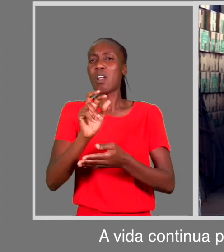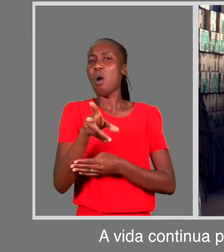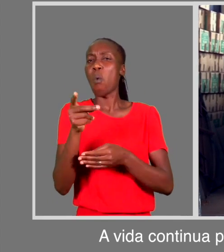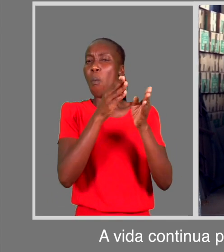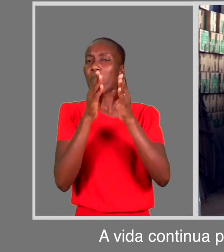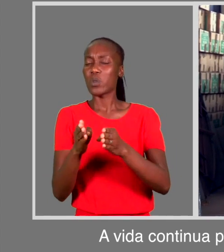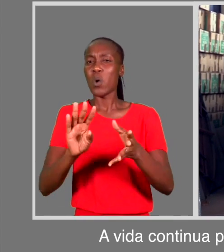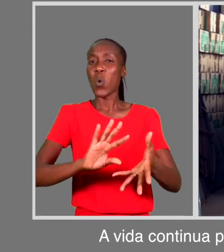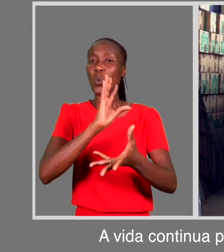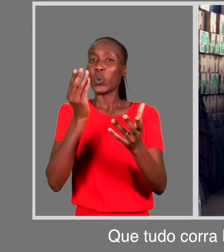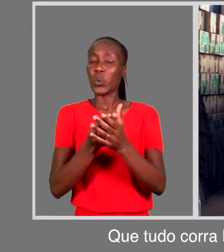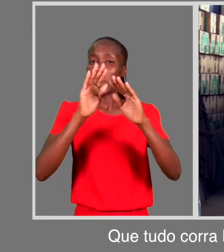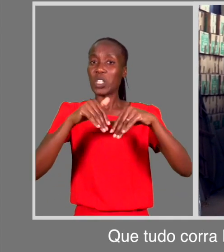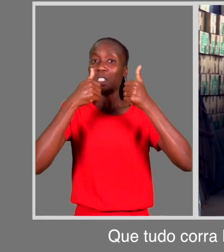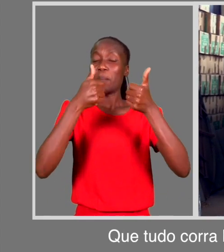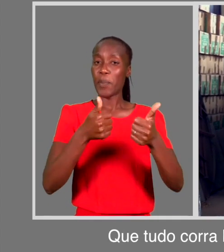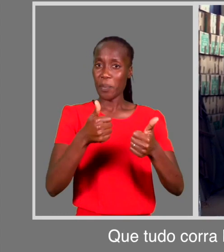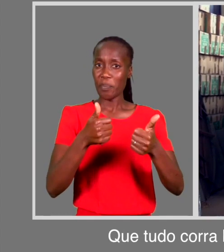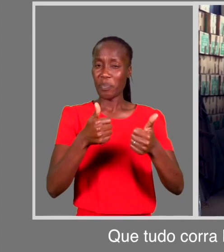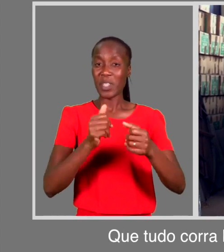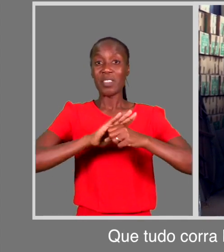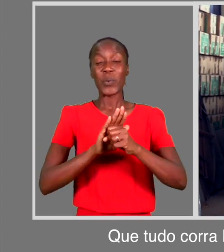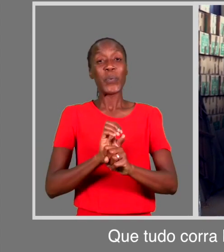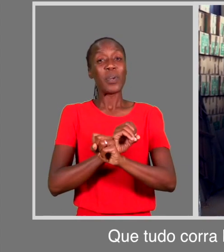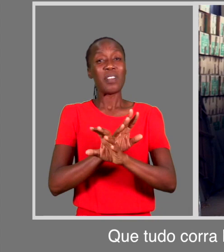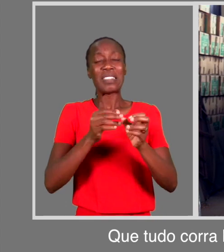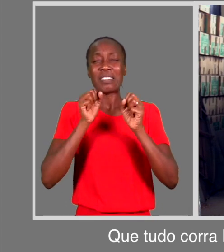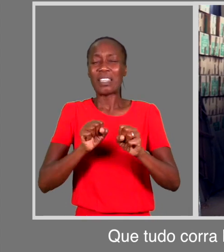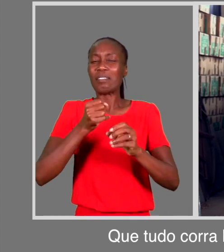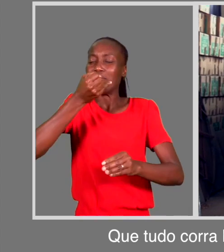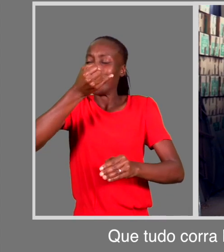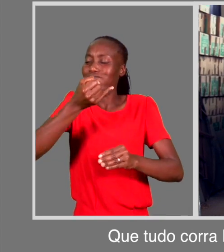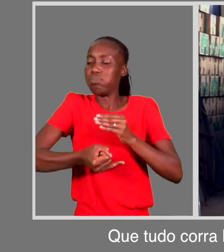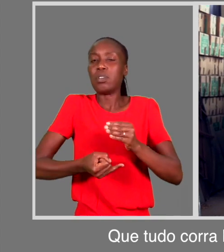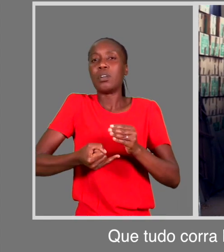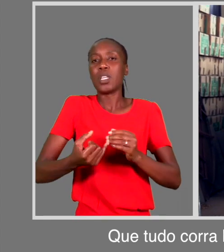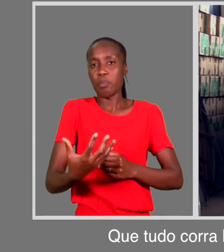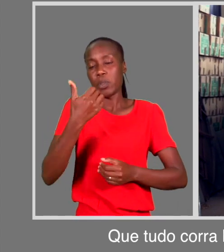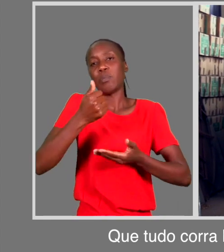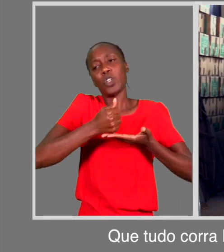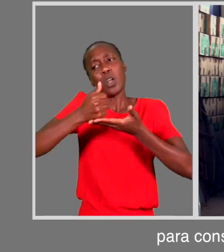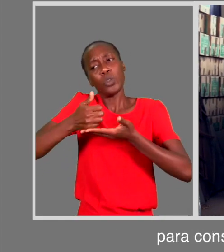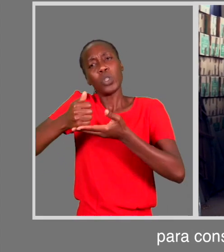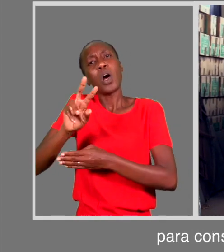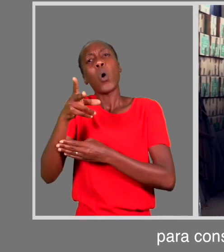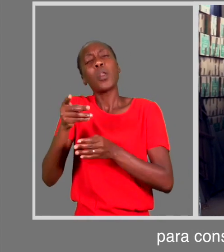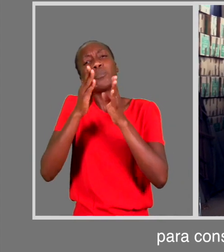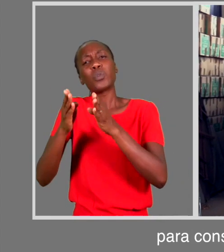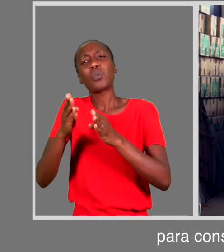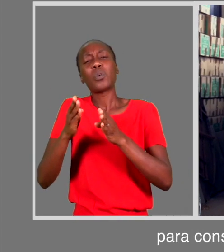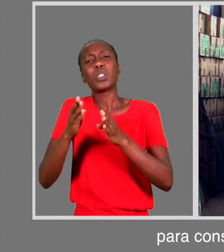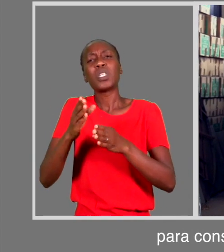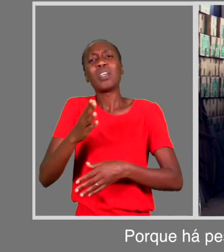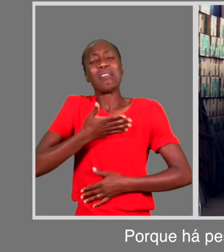ajudando outras pessoas. Que tudo que corra bem, essa pandemia acabe, para conseguir